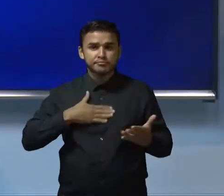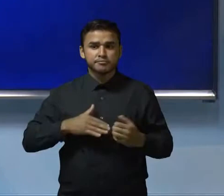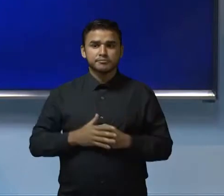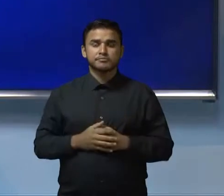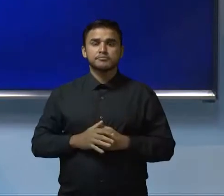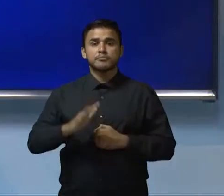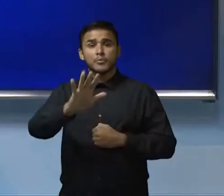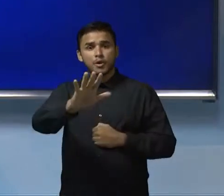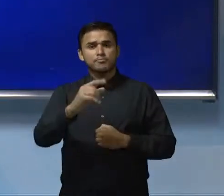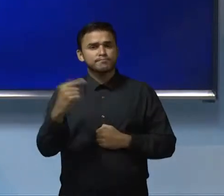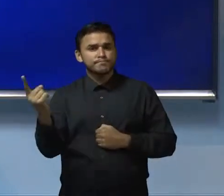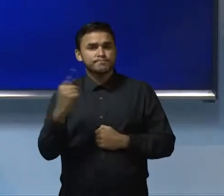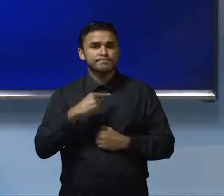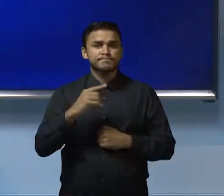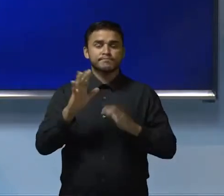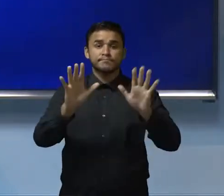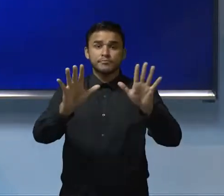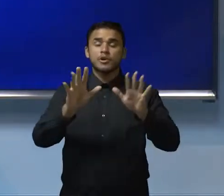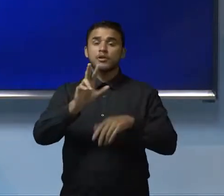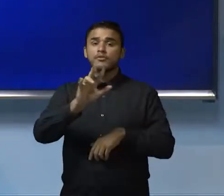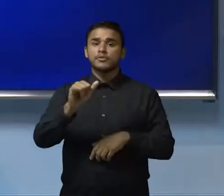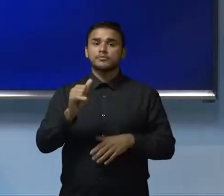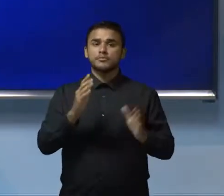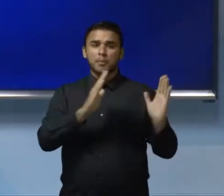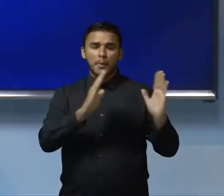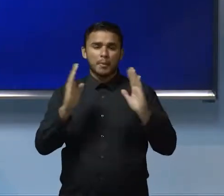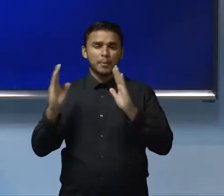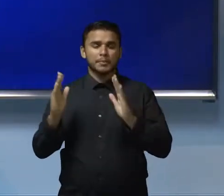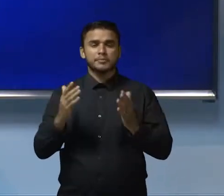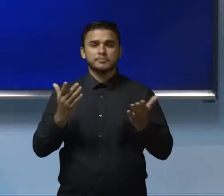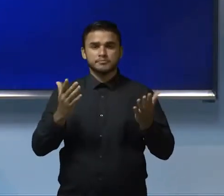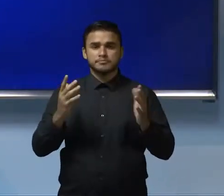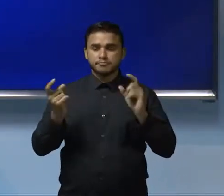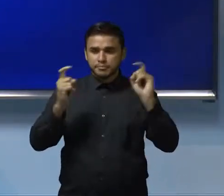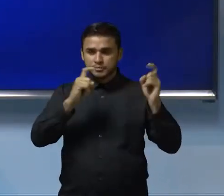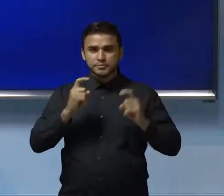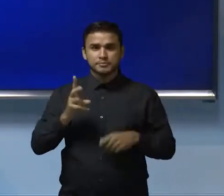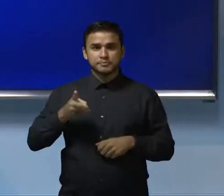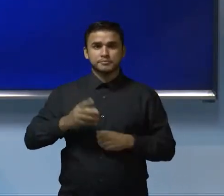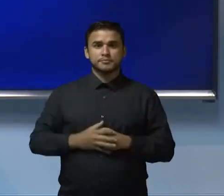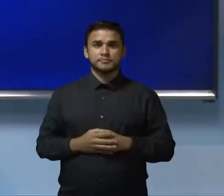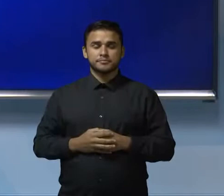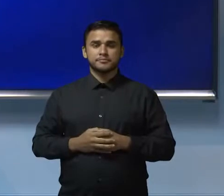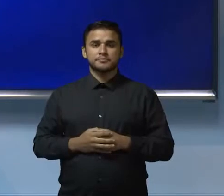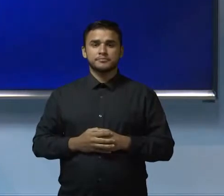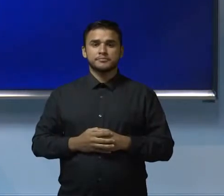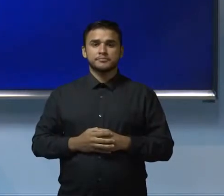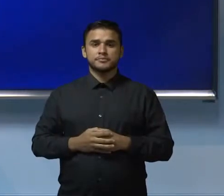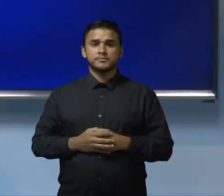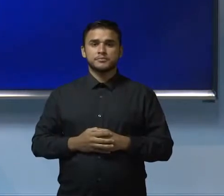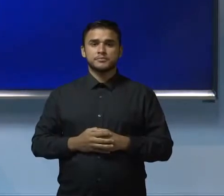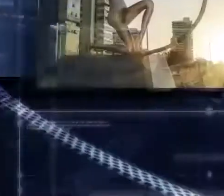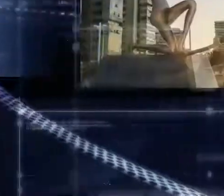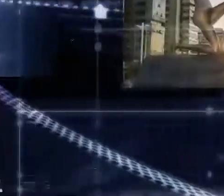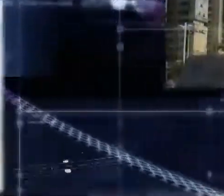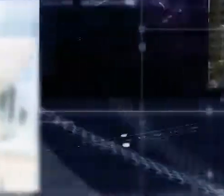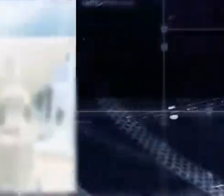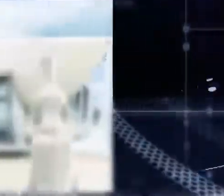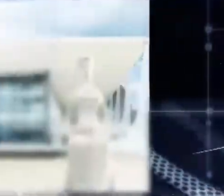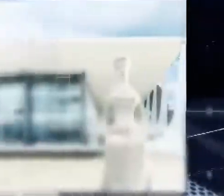Quando voltarmos com o terceiro bloco, nós vamos sequenciar essa discussão. Um instante só e a gente volta.